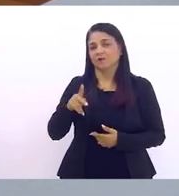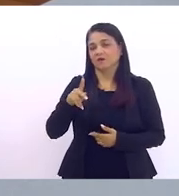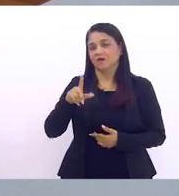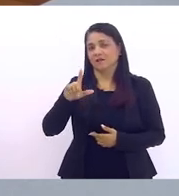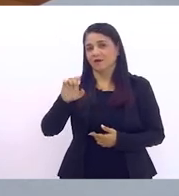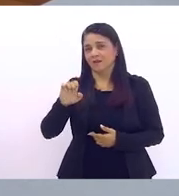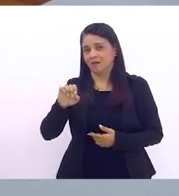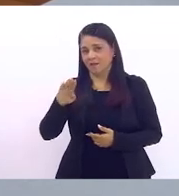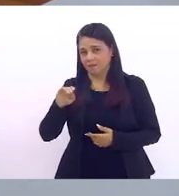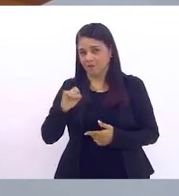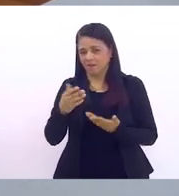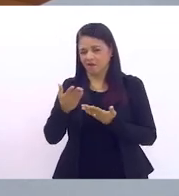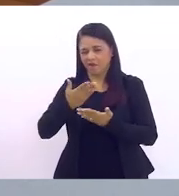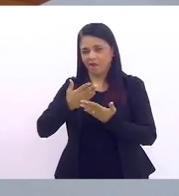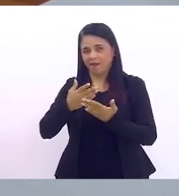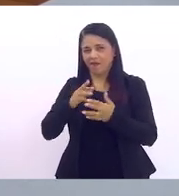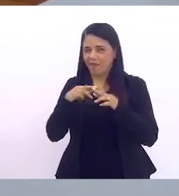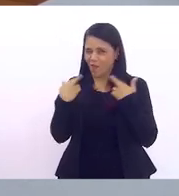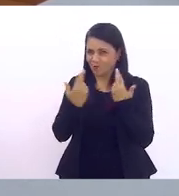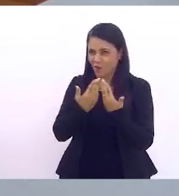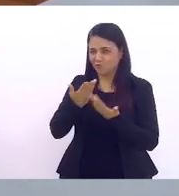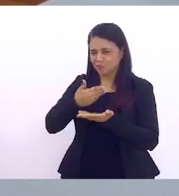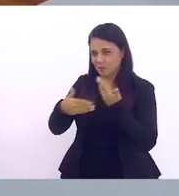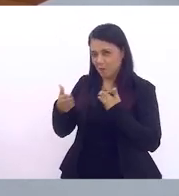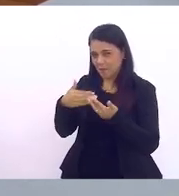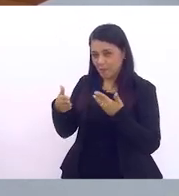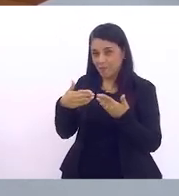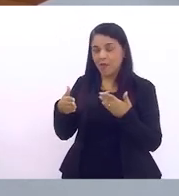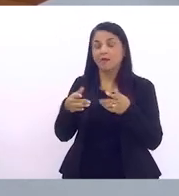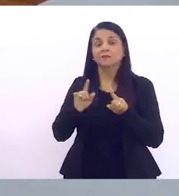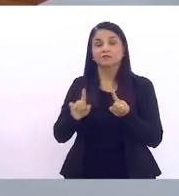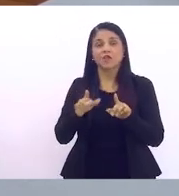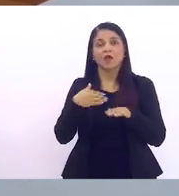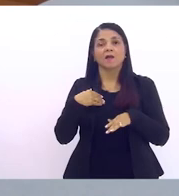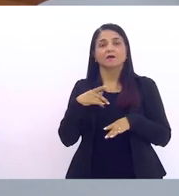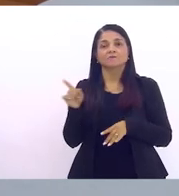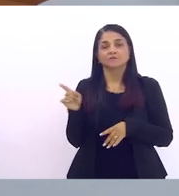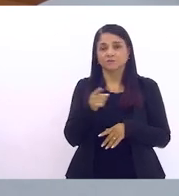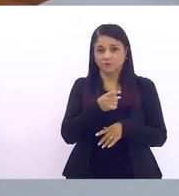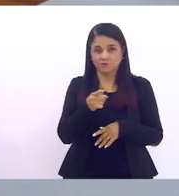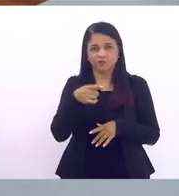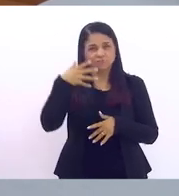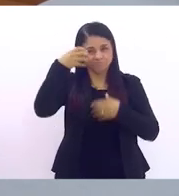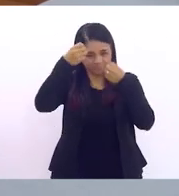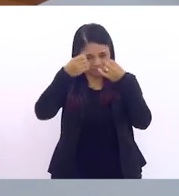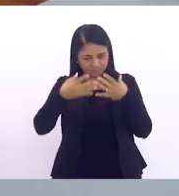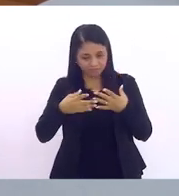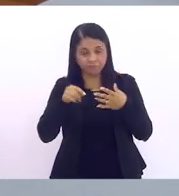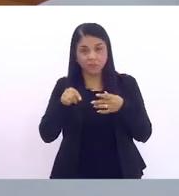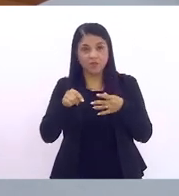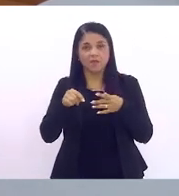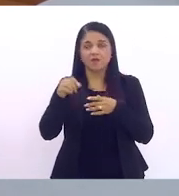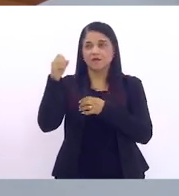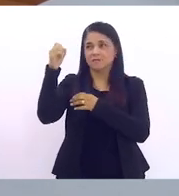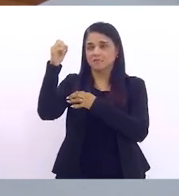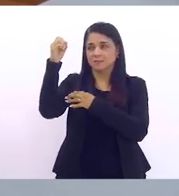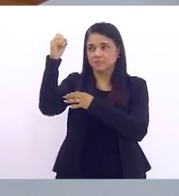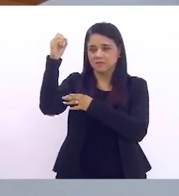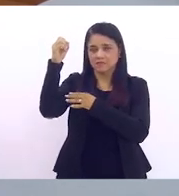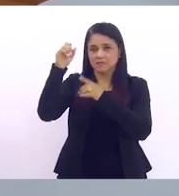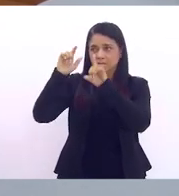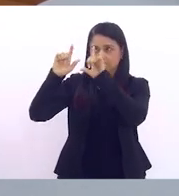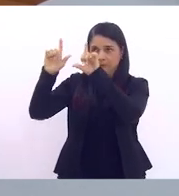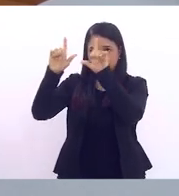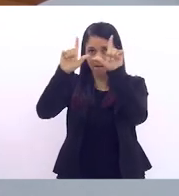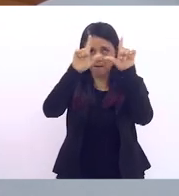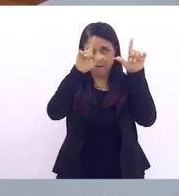Cléber eh foi colocado por um dos Senhores sobre as sinalizações ao